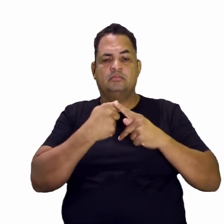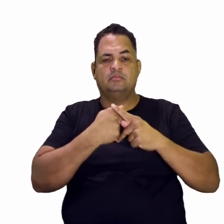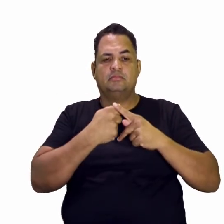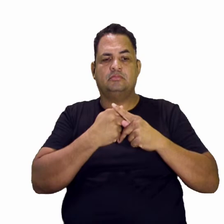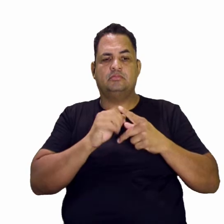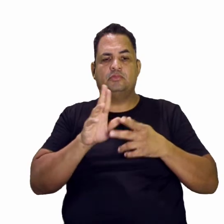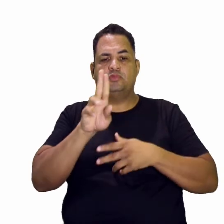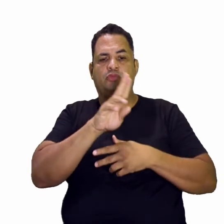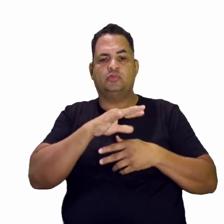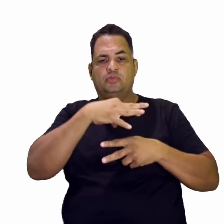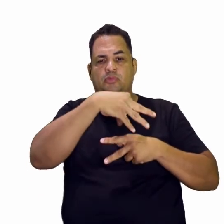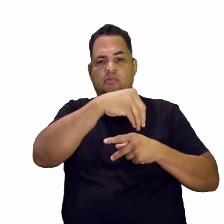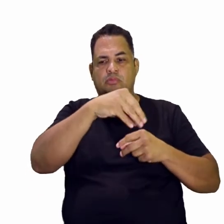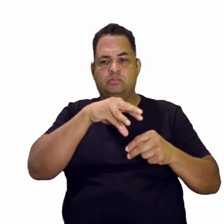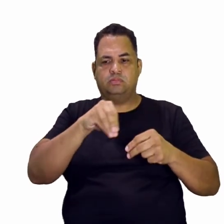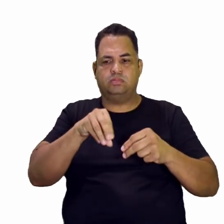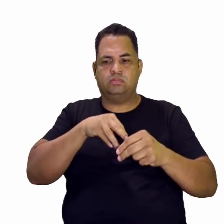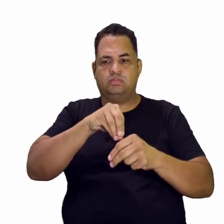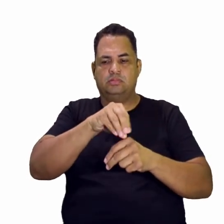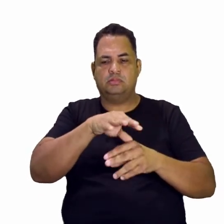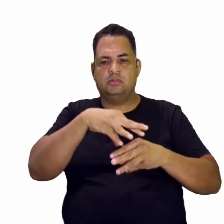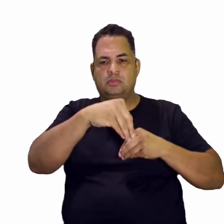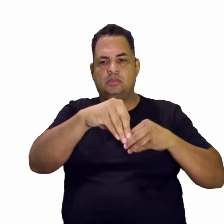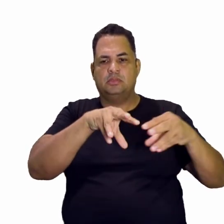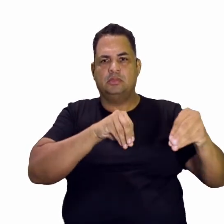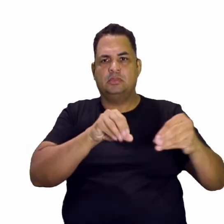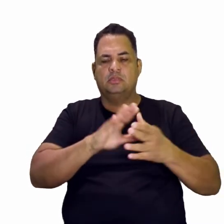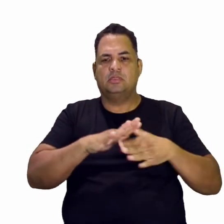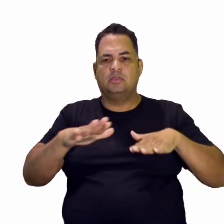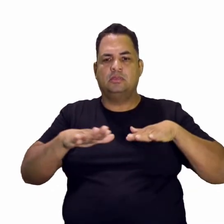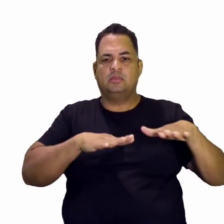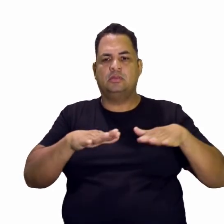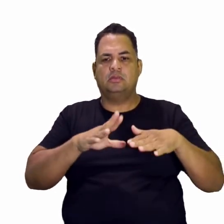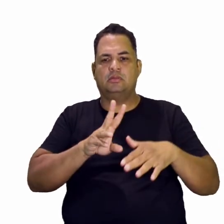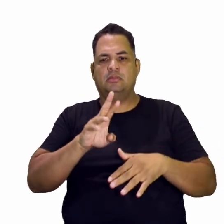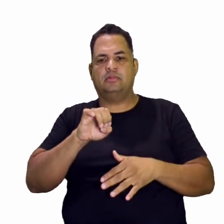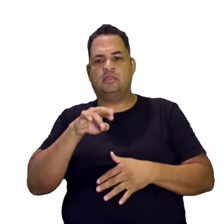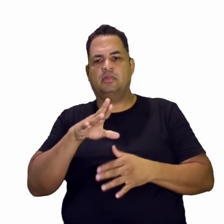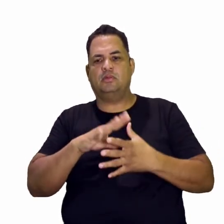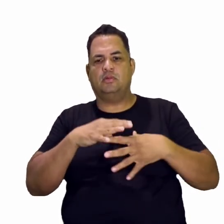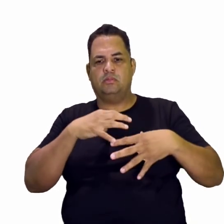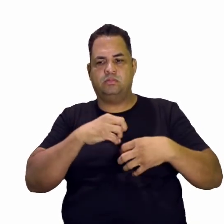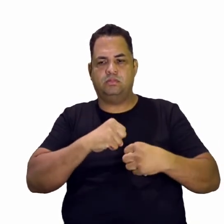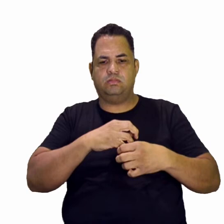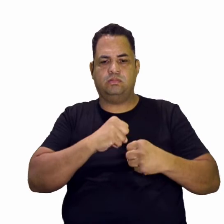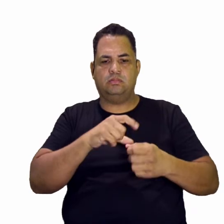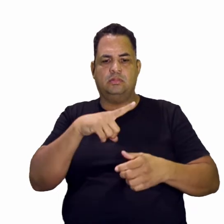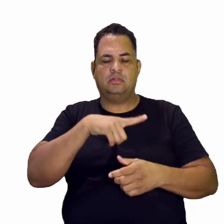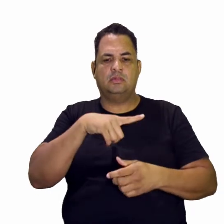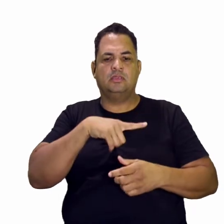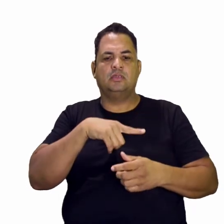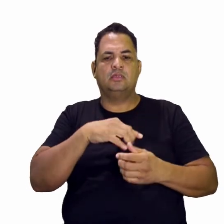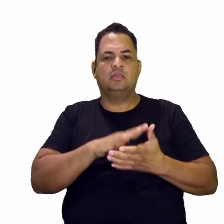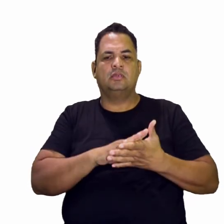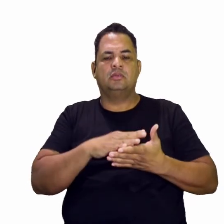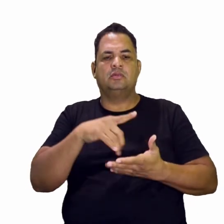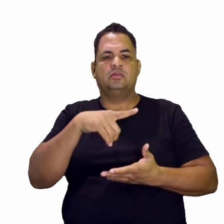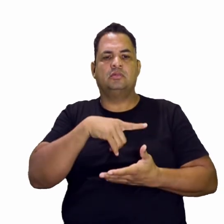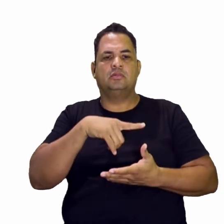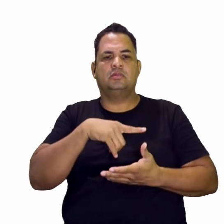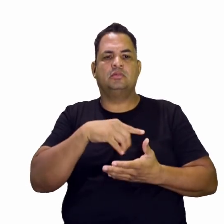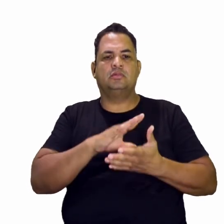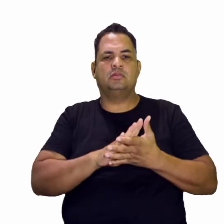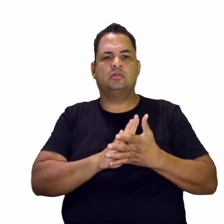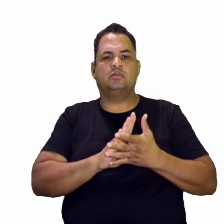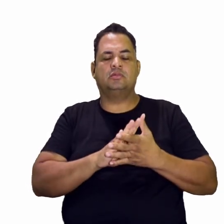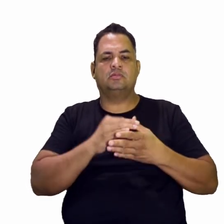esses pseudópodes para a sua locomoção. Nós vamos ter vacúolos digestivos, nós vamos encontrar vacúolos contráceos